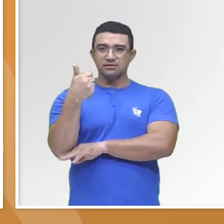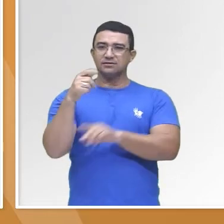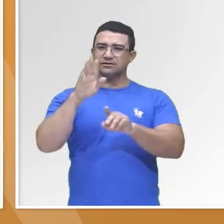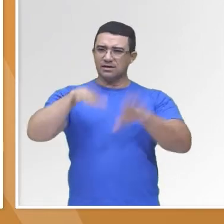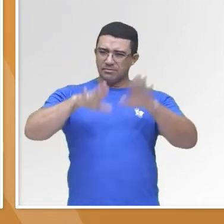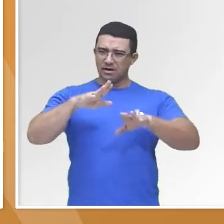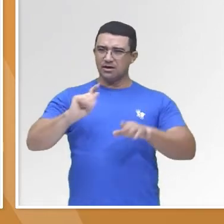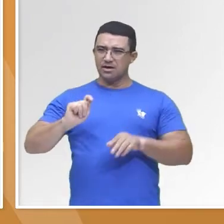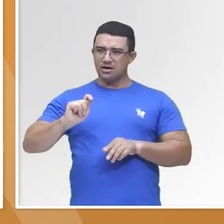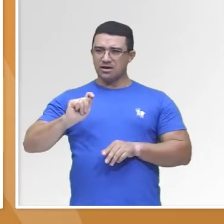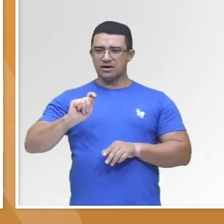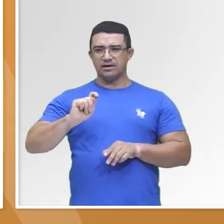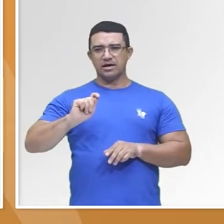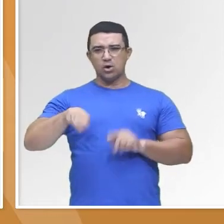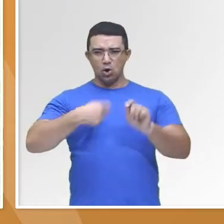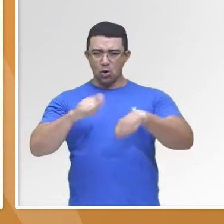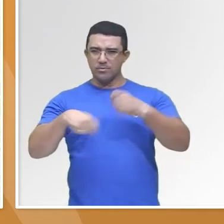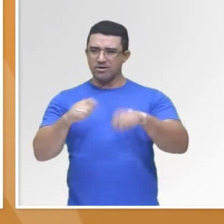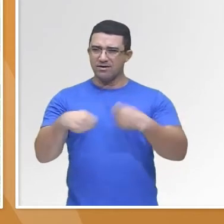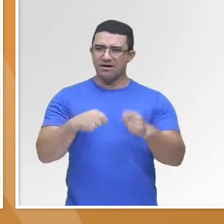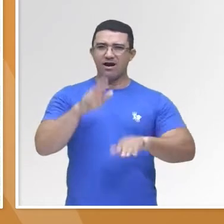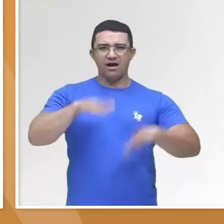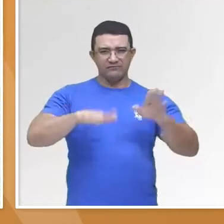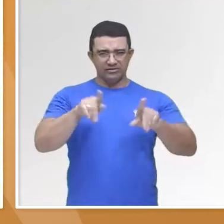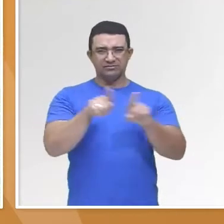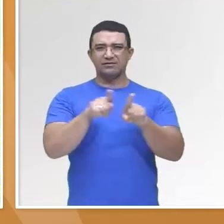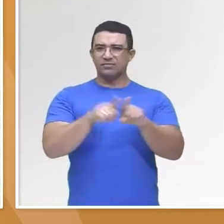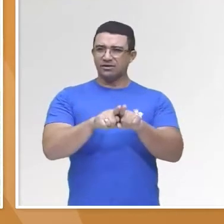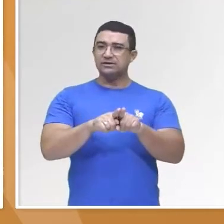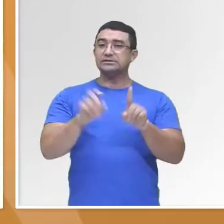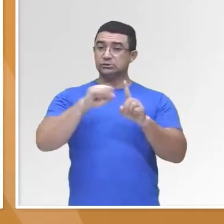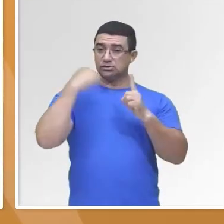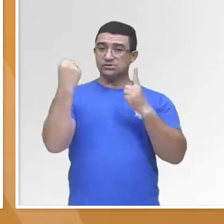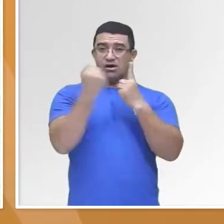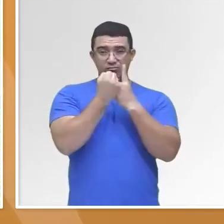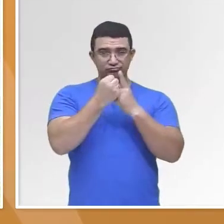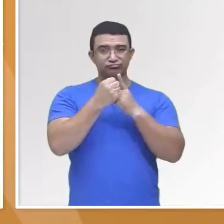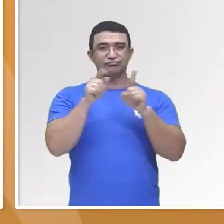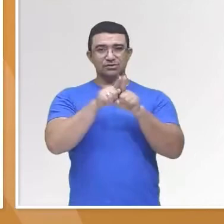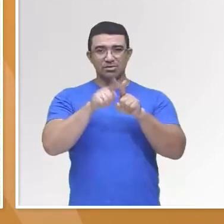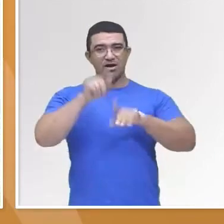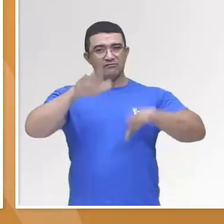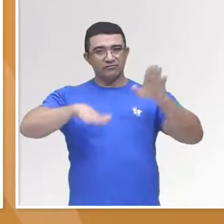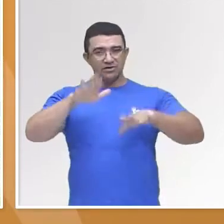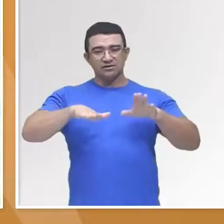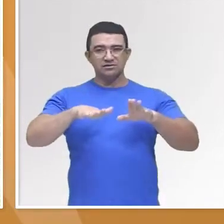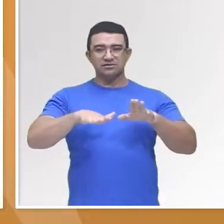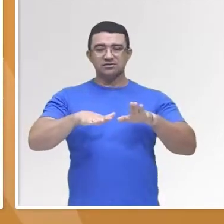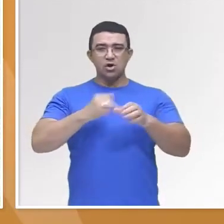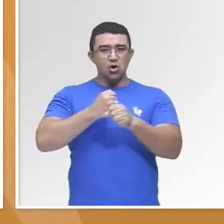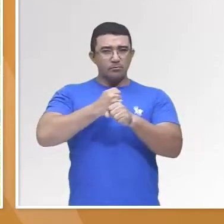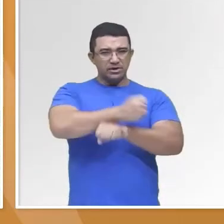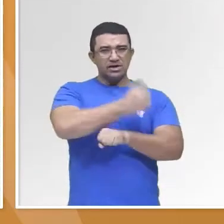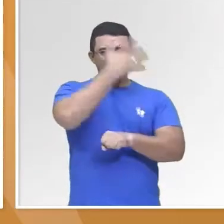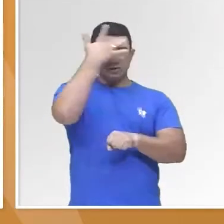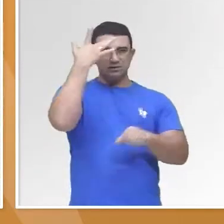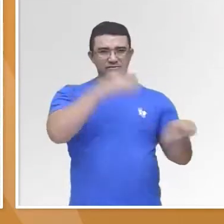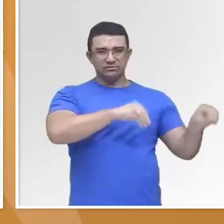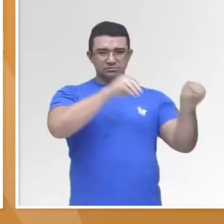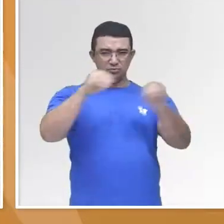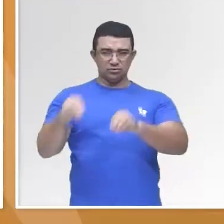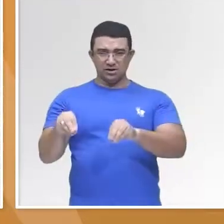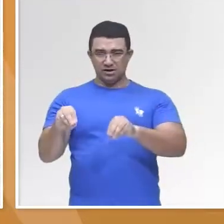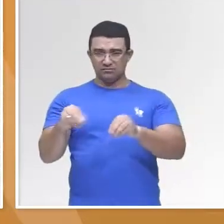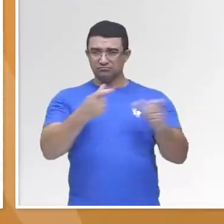econômicas, políticas, tá? E sociais. É só a gente lembrar, do processo de migração